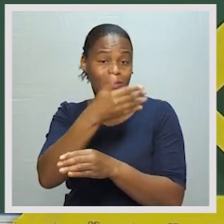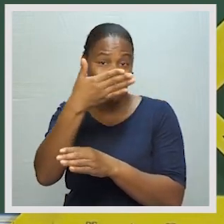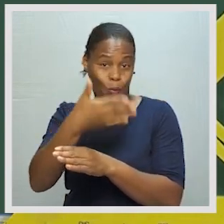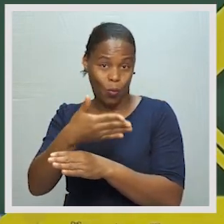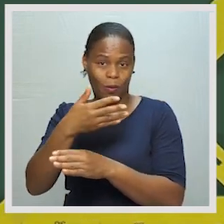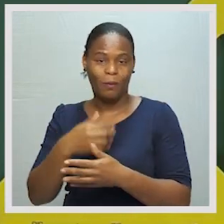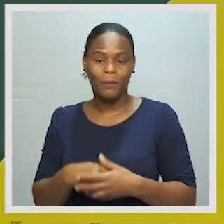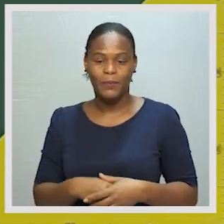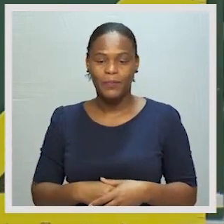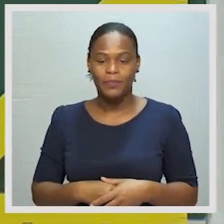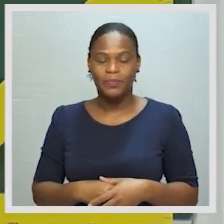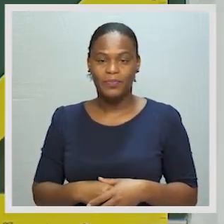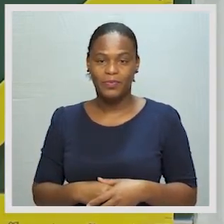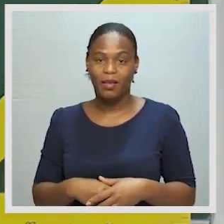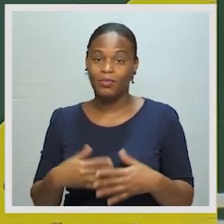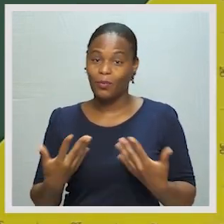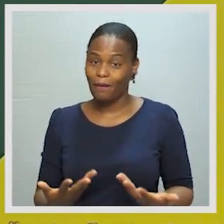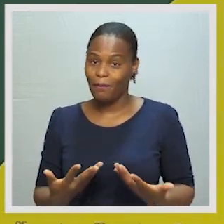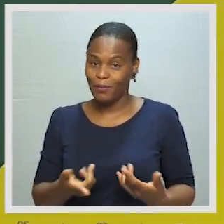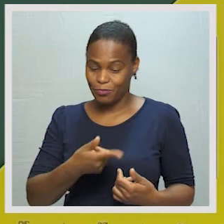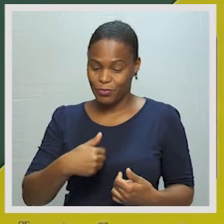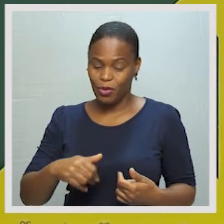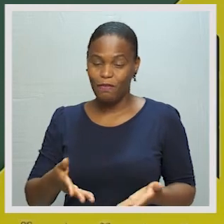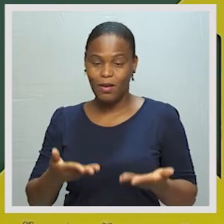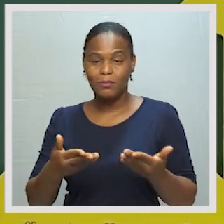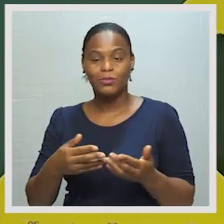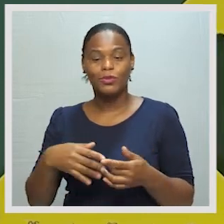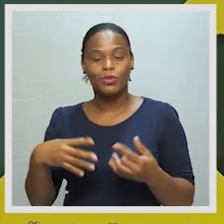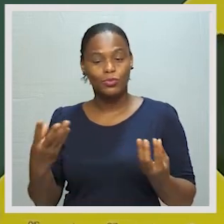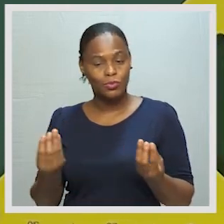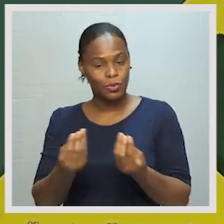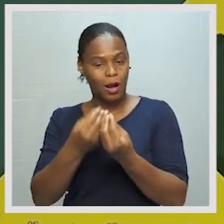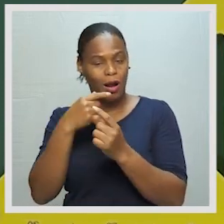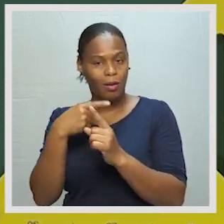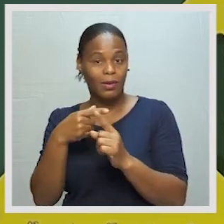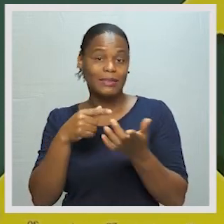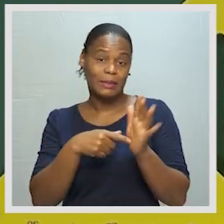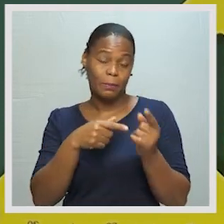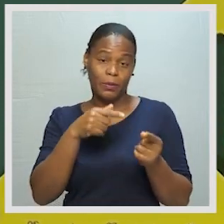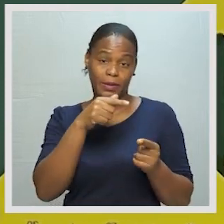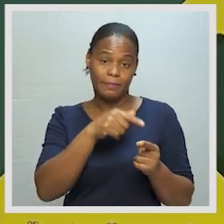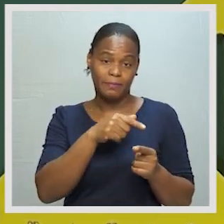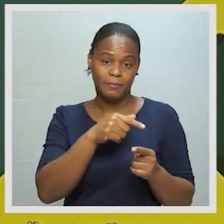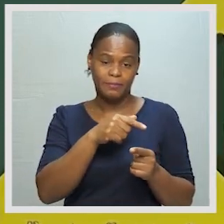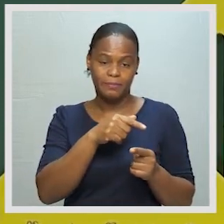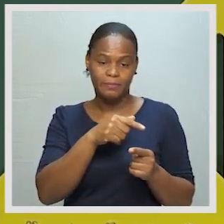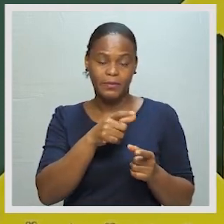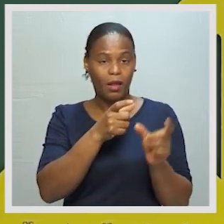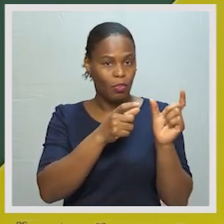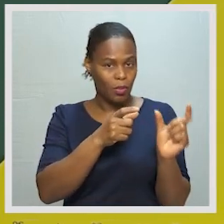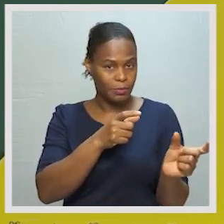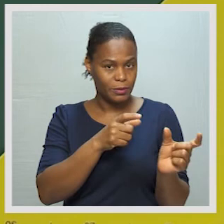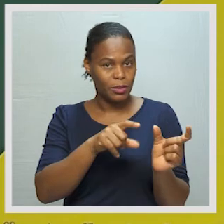1. Então, nós vamos somar o coeficiente deste